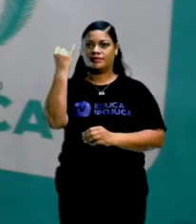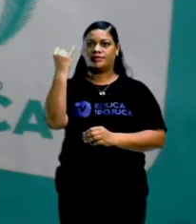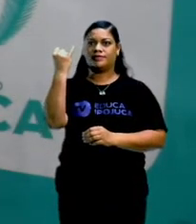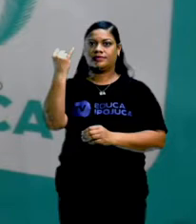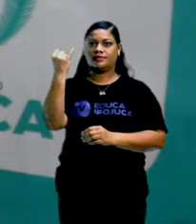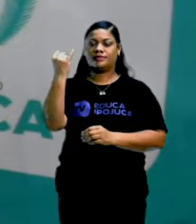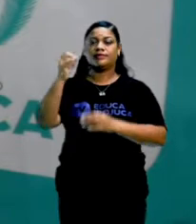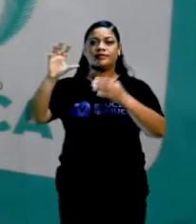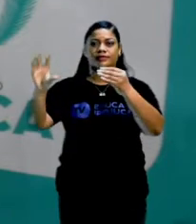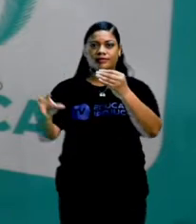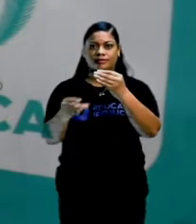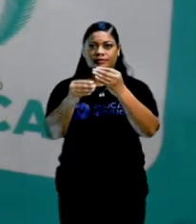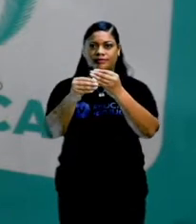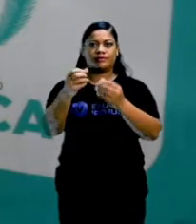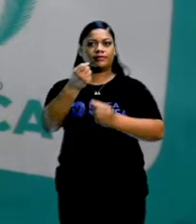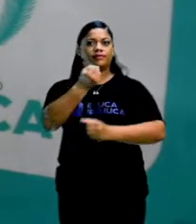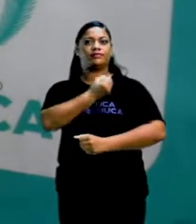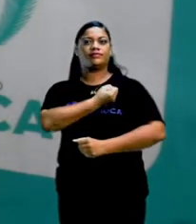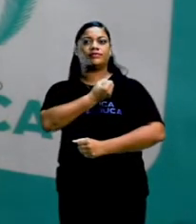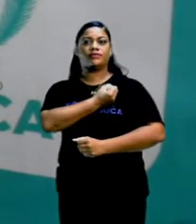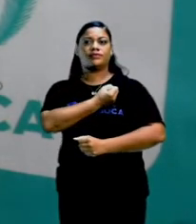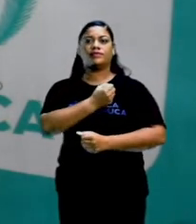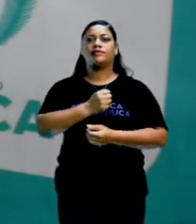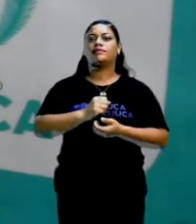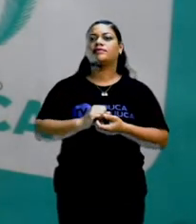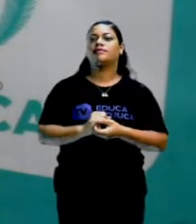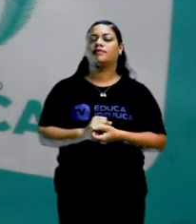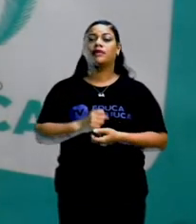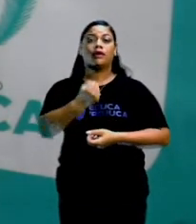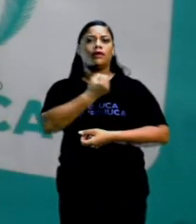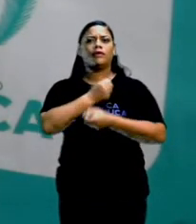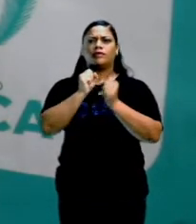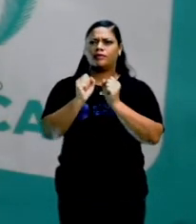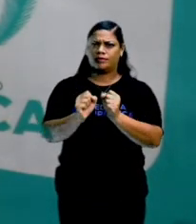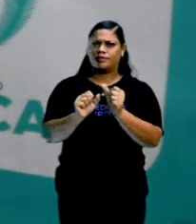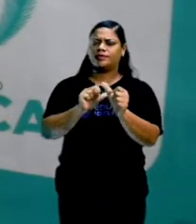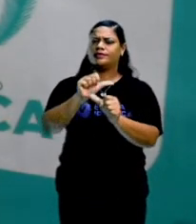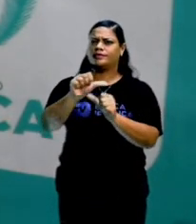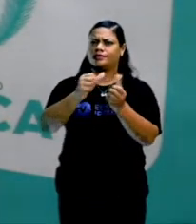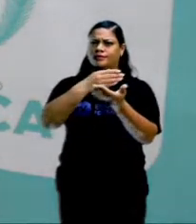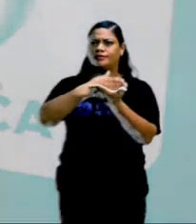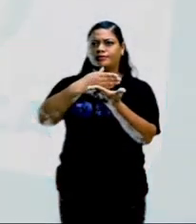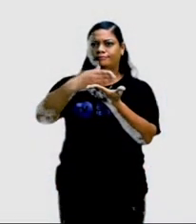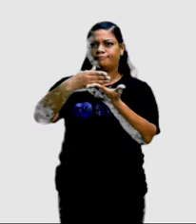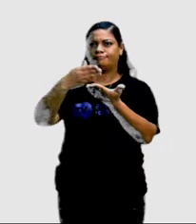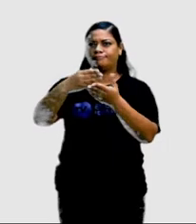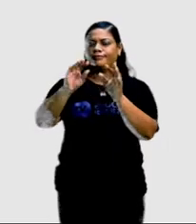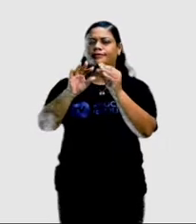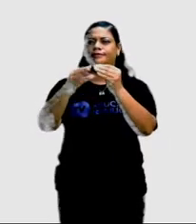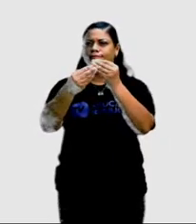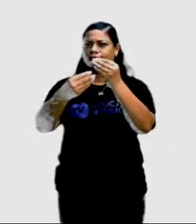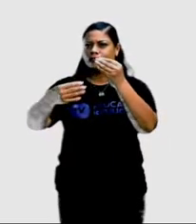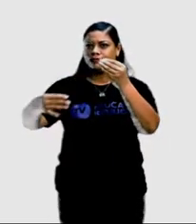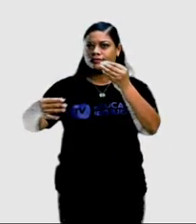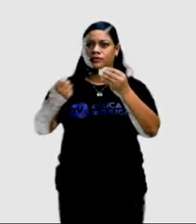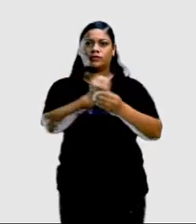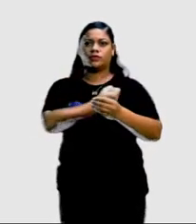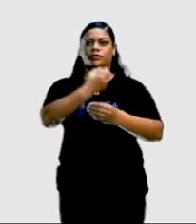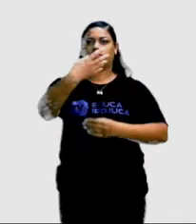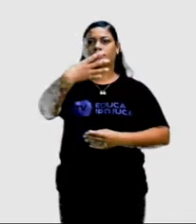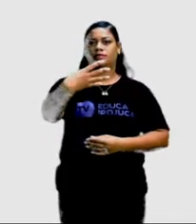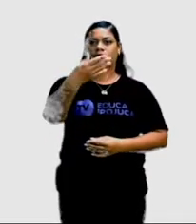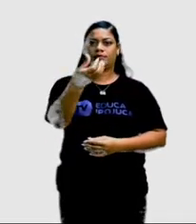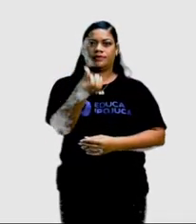da composição. O número pode ser decomposto em outros números. Exemplo, no número